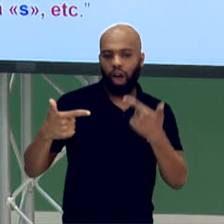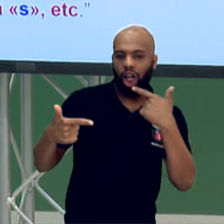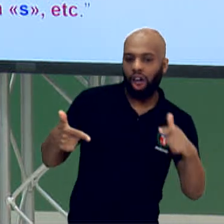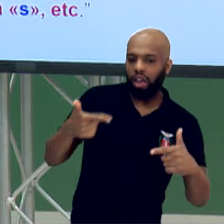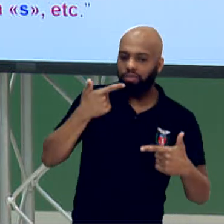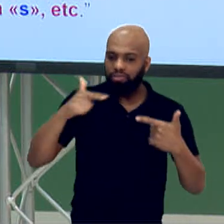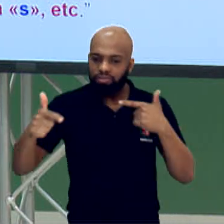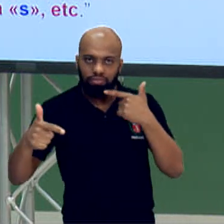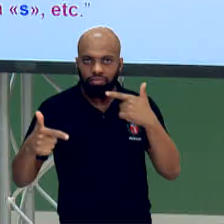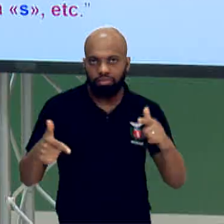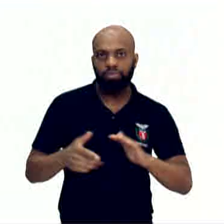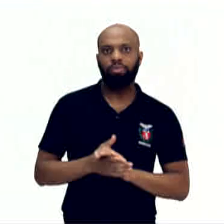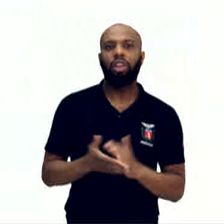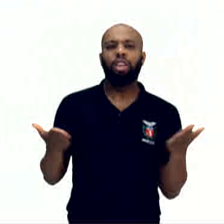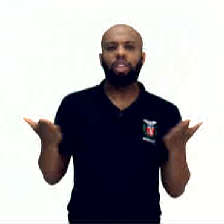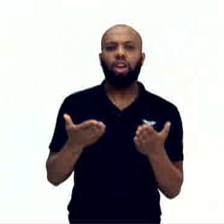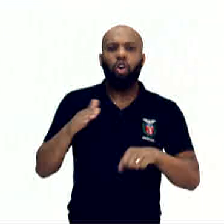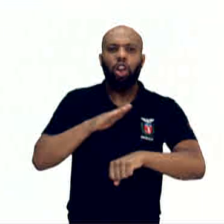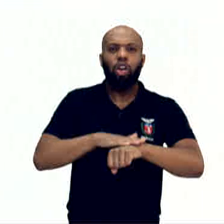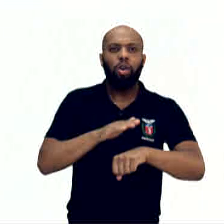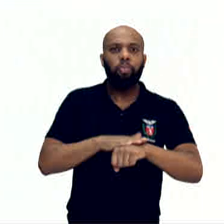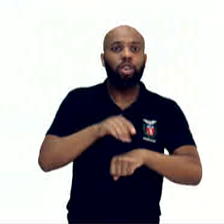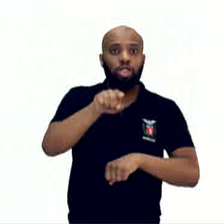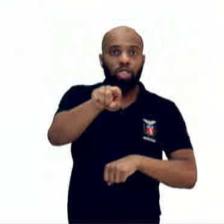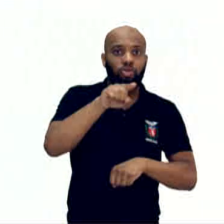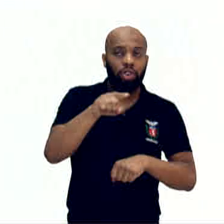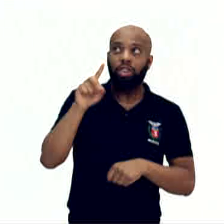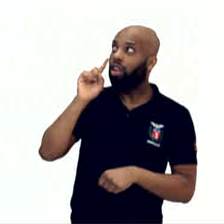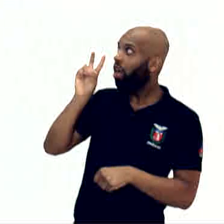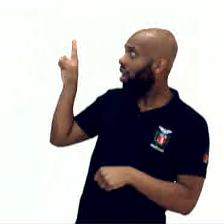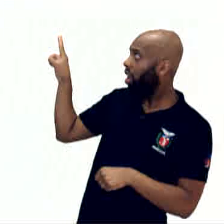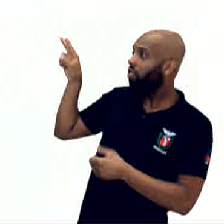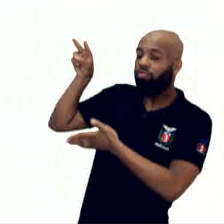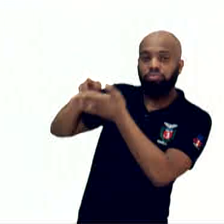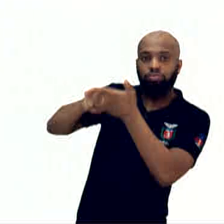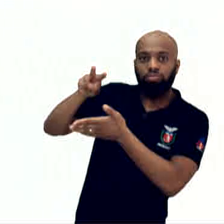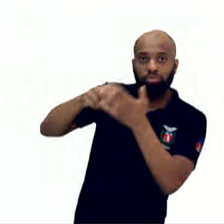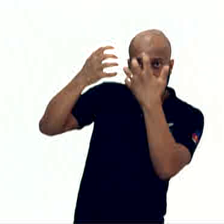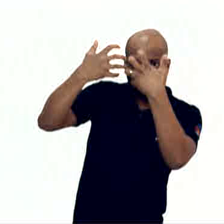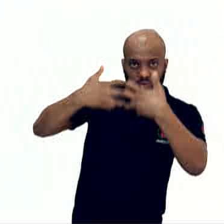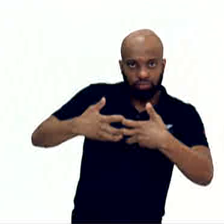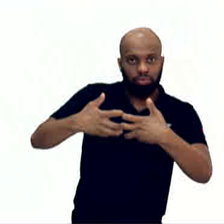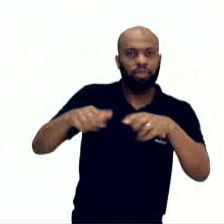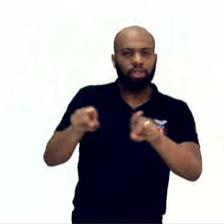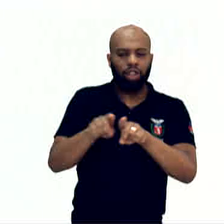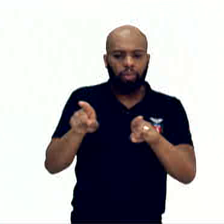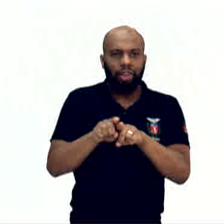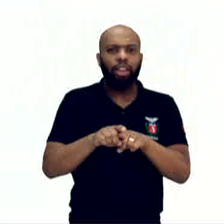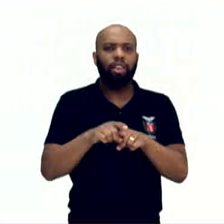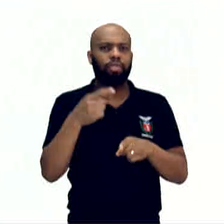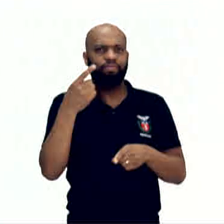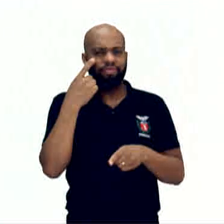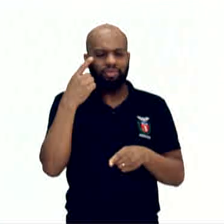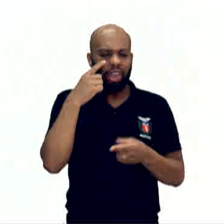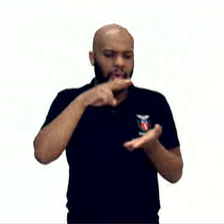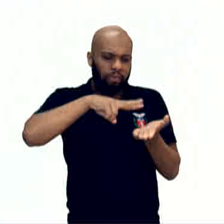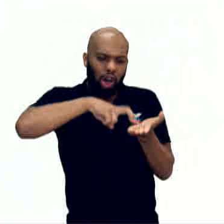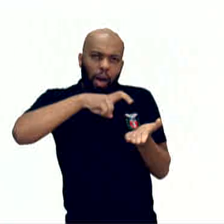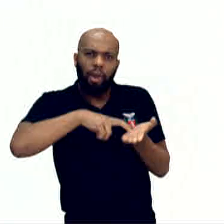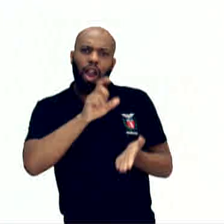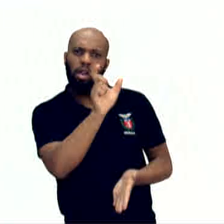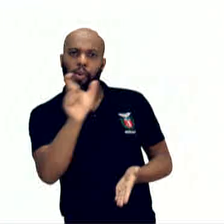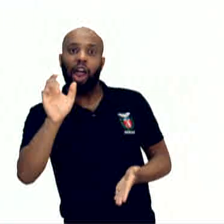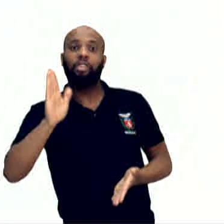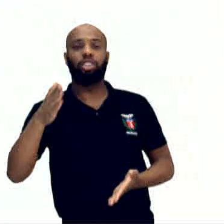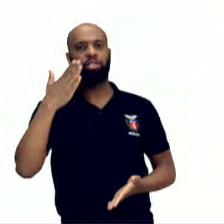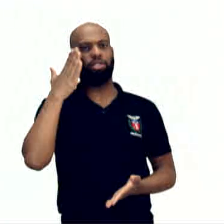plural também. Então, uns minutinhos para que vocês façam essa reflexão. Procurar ler, colocar aqui justamente o vocabulário, que você já